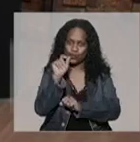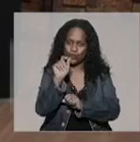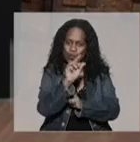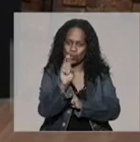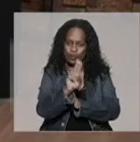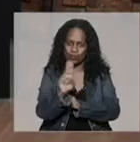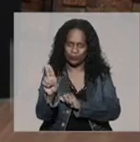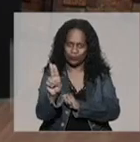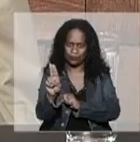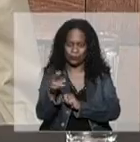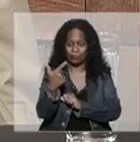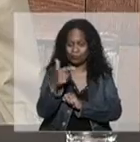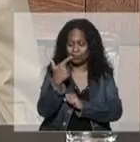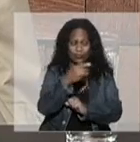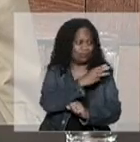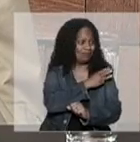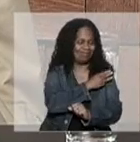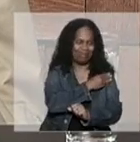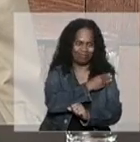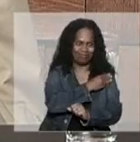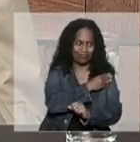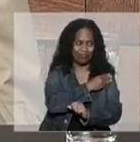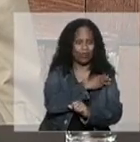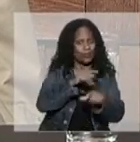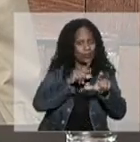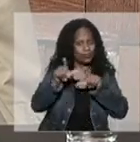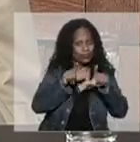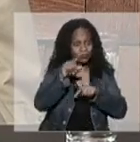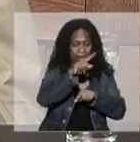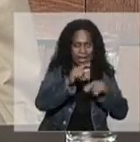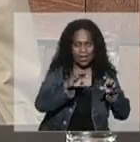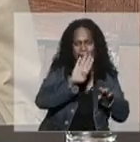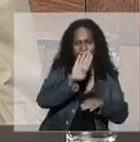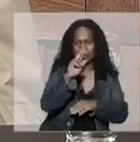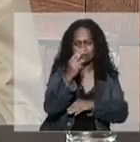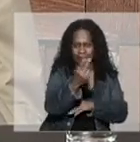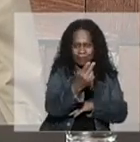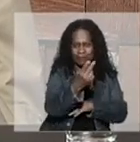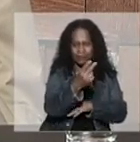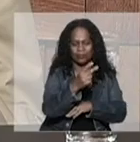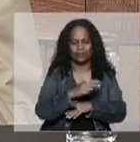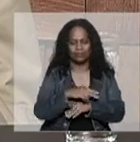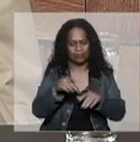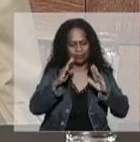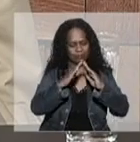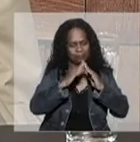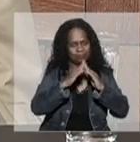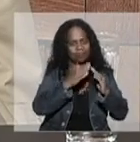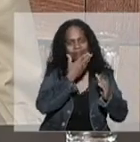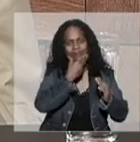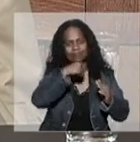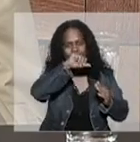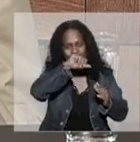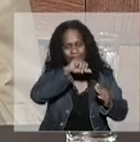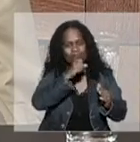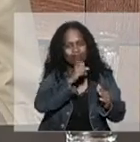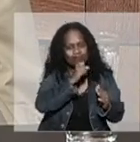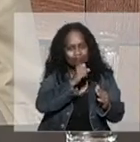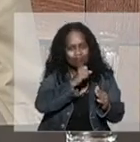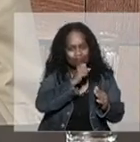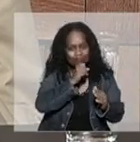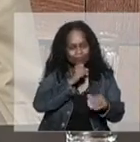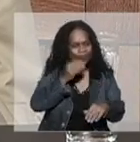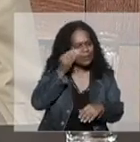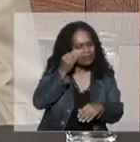Seria isso. Aí não tinha o terceiro científico, fui estudar em Belo Horizonte, ficar na casa dos meus avós. Comecei a trabalhar na rádio,